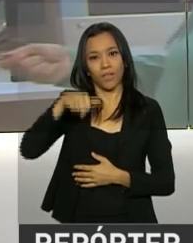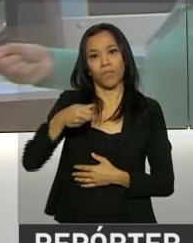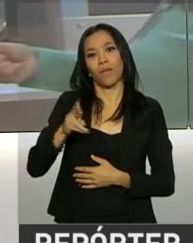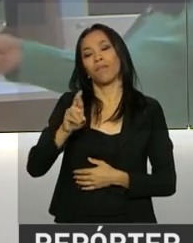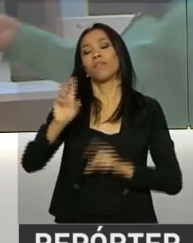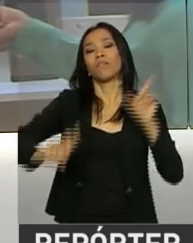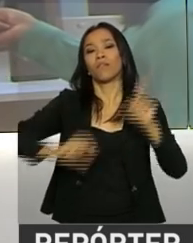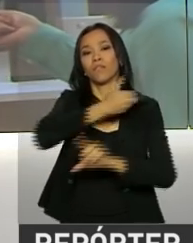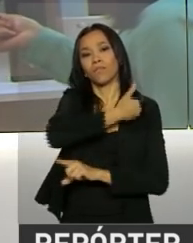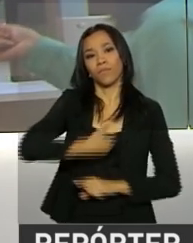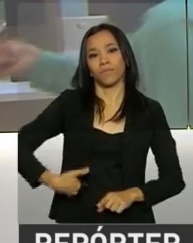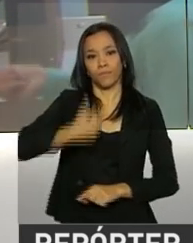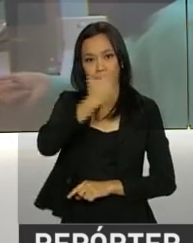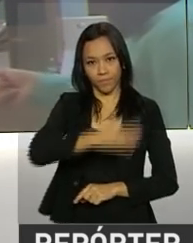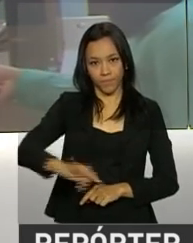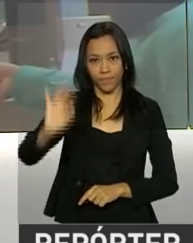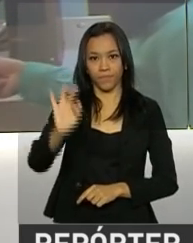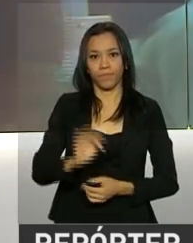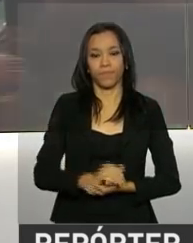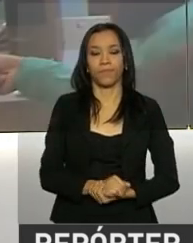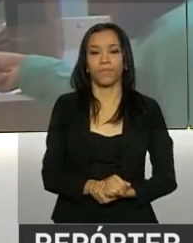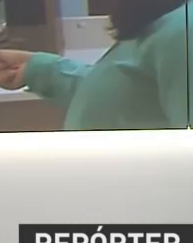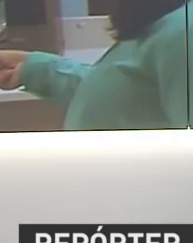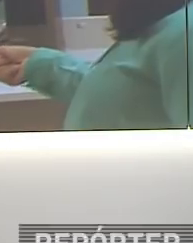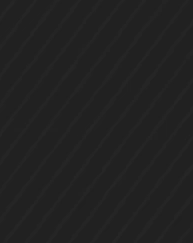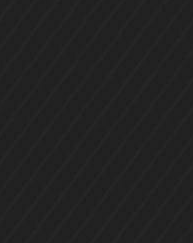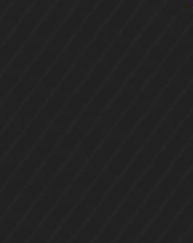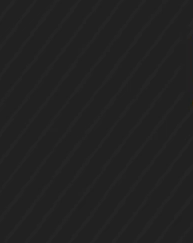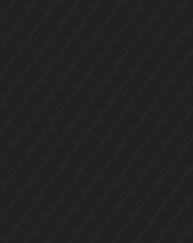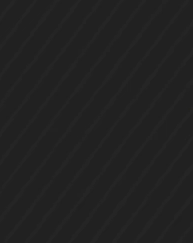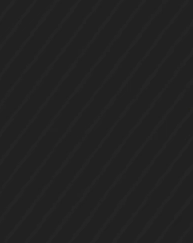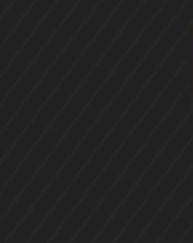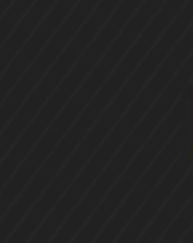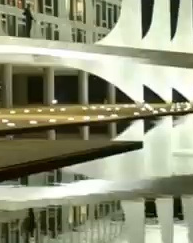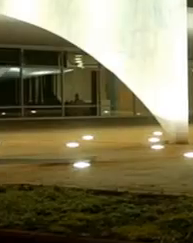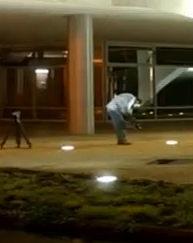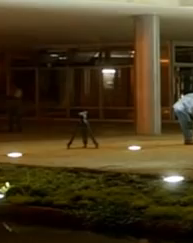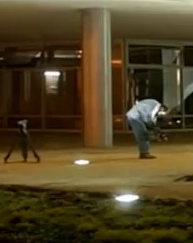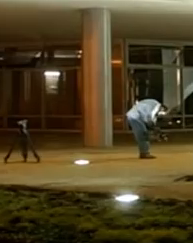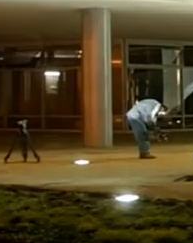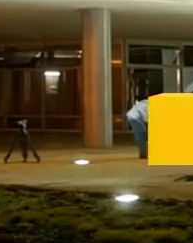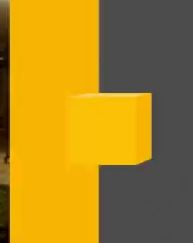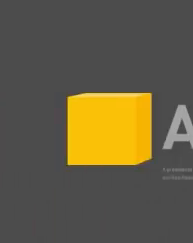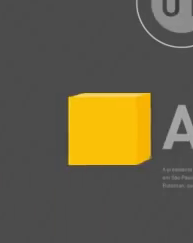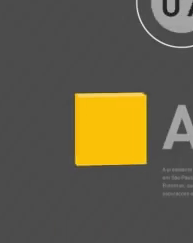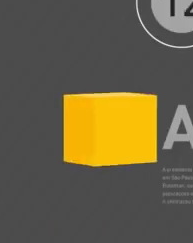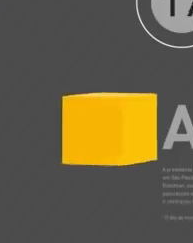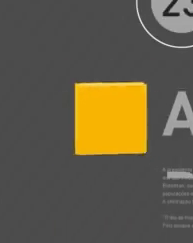na NBR, a TV do Governo Federal.